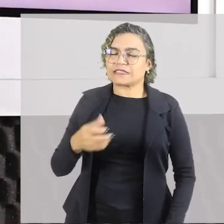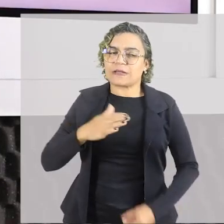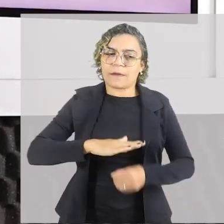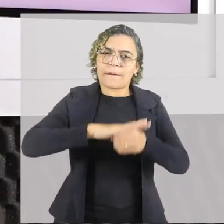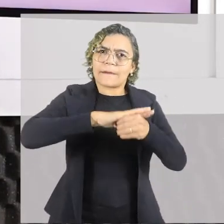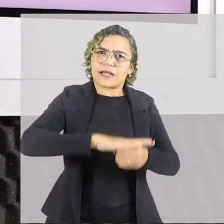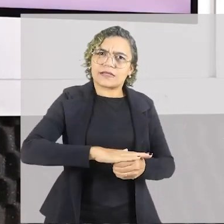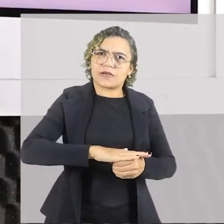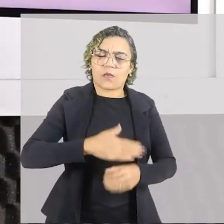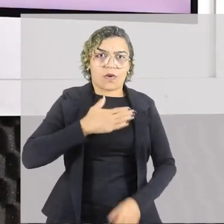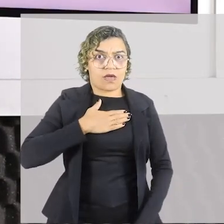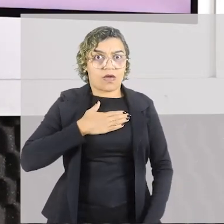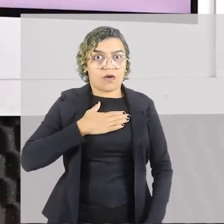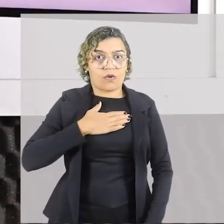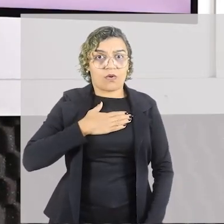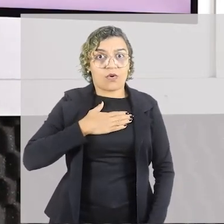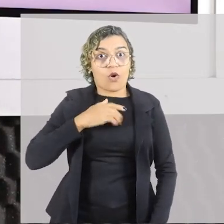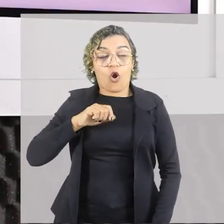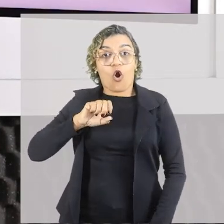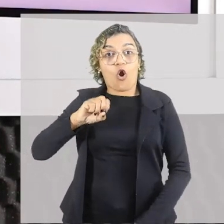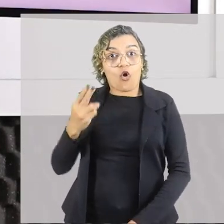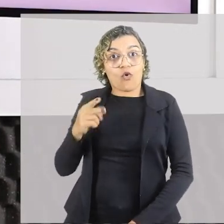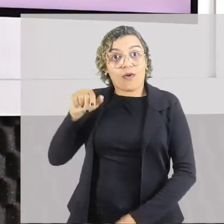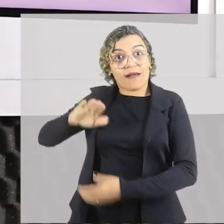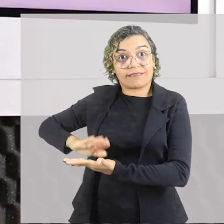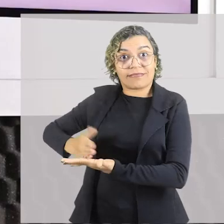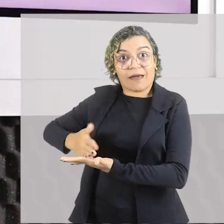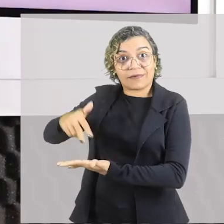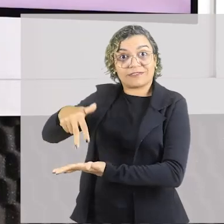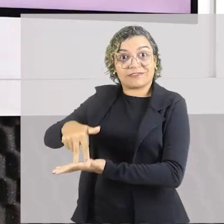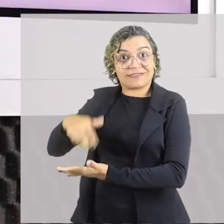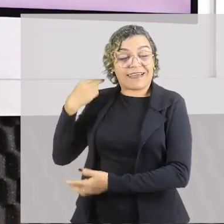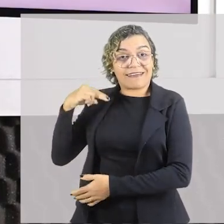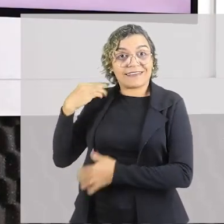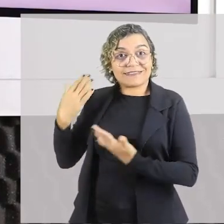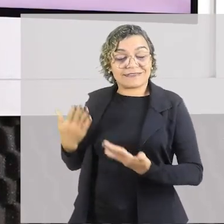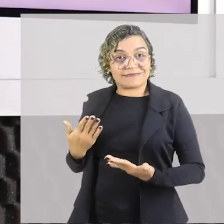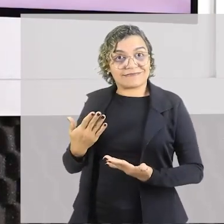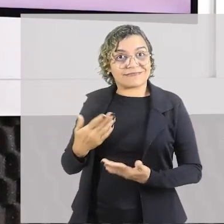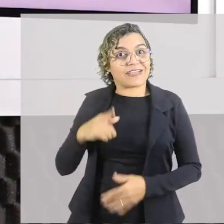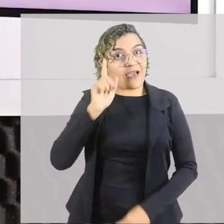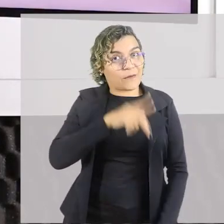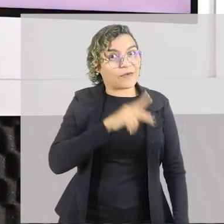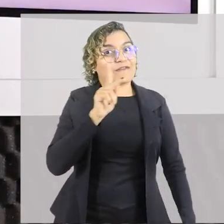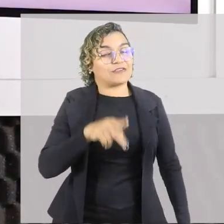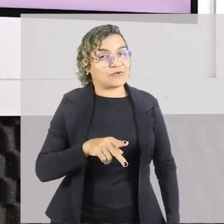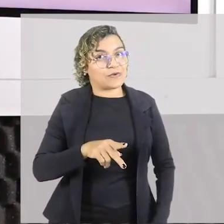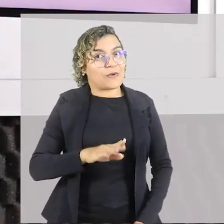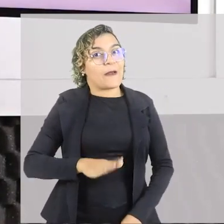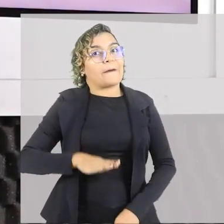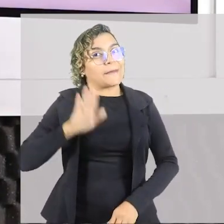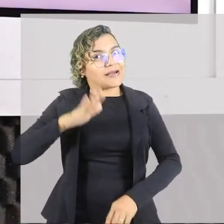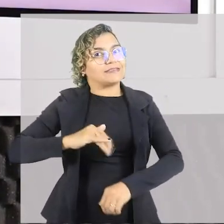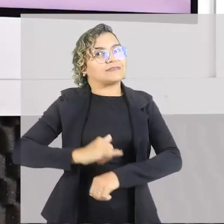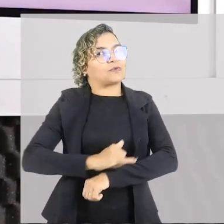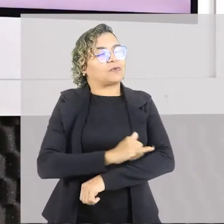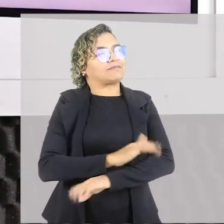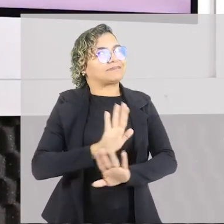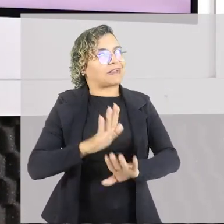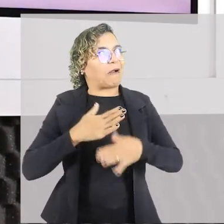pressão? Eu ou minha amiga Naíris? Aí tu vai dizer, Daniel, é tu está mais gordo.